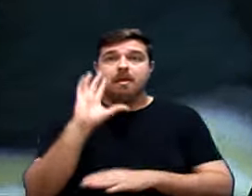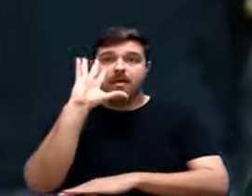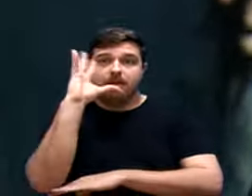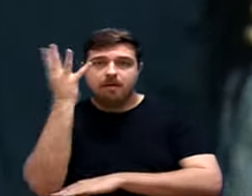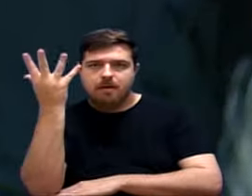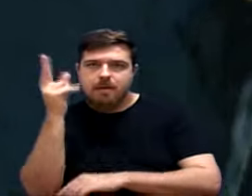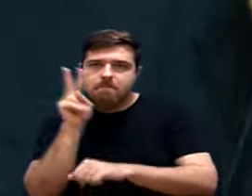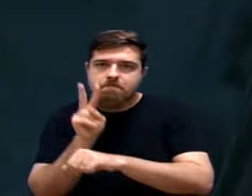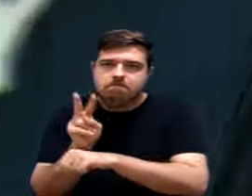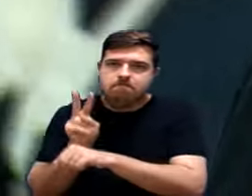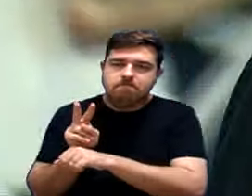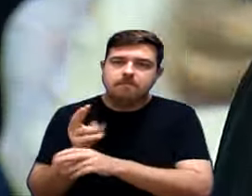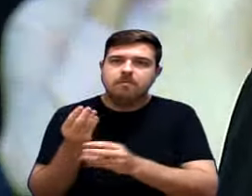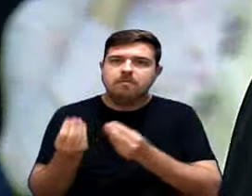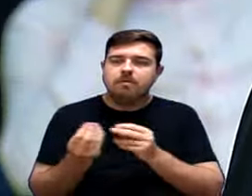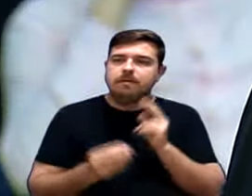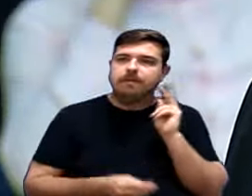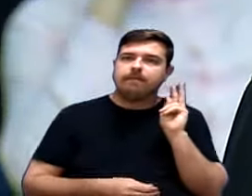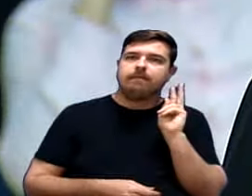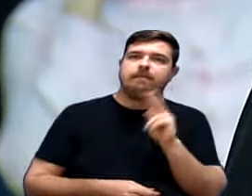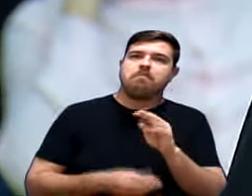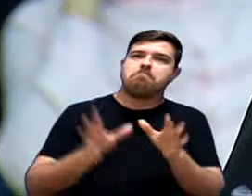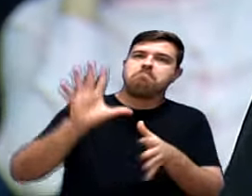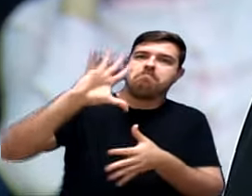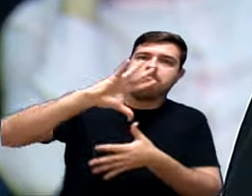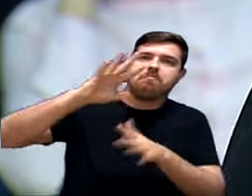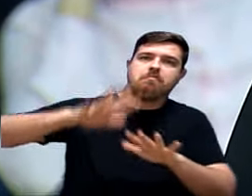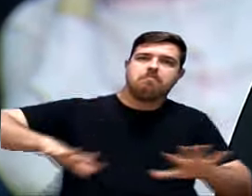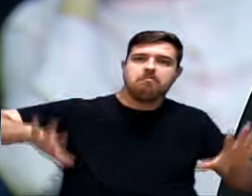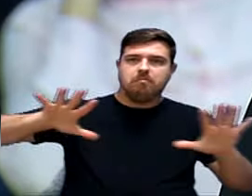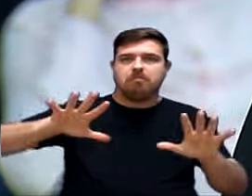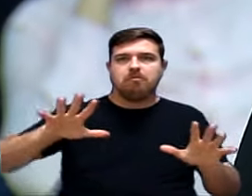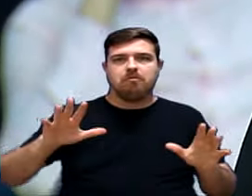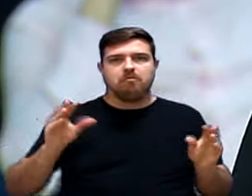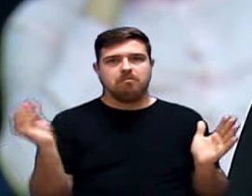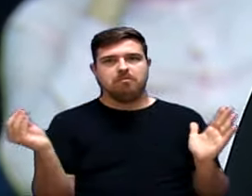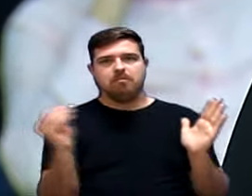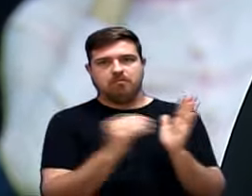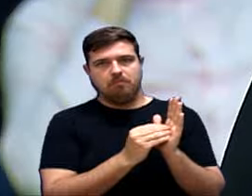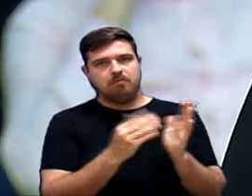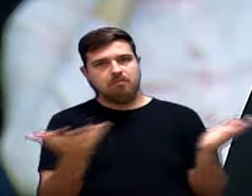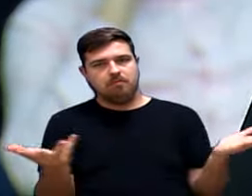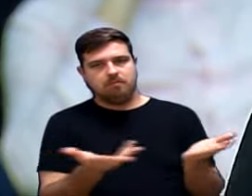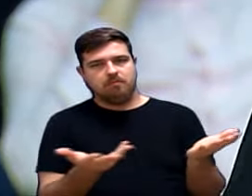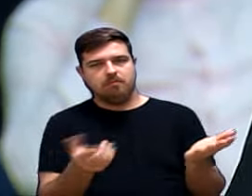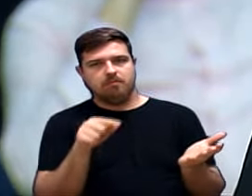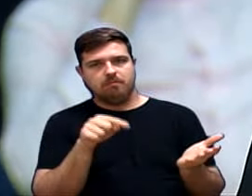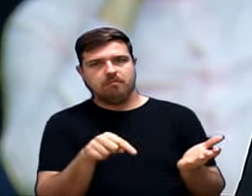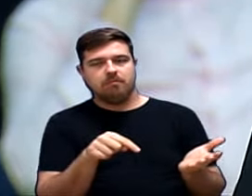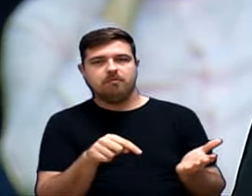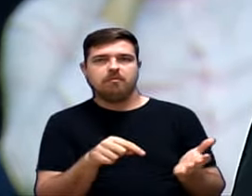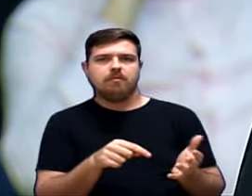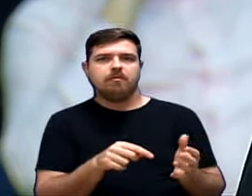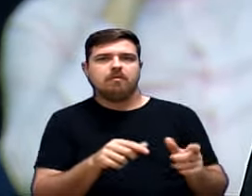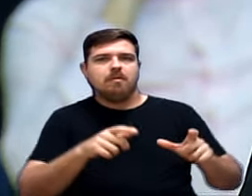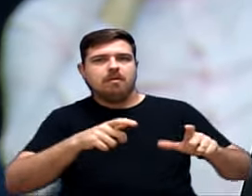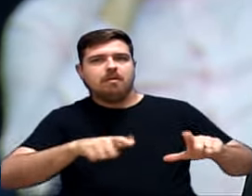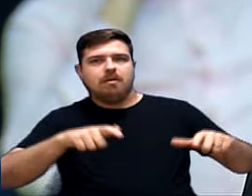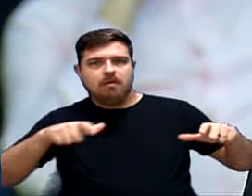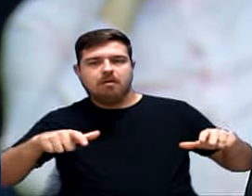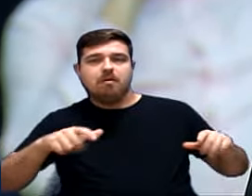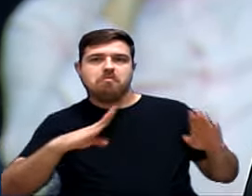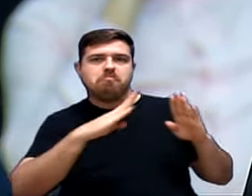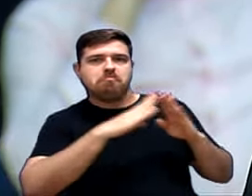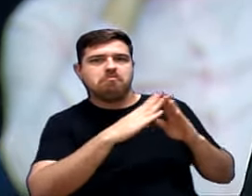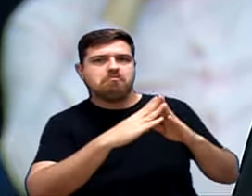ambiental quando olhando o mapa de zonamento proposto PR revisão o aumento das zonas residenciais